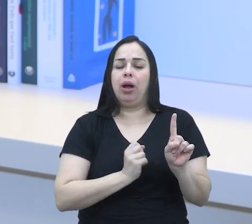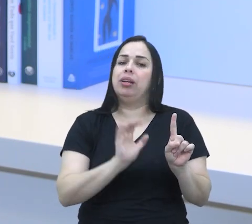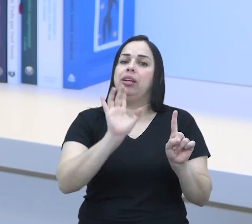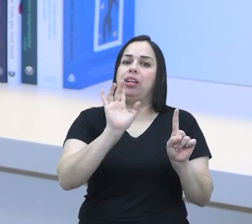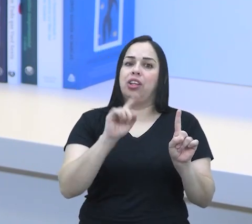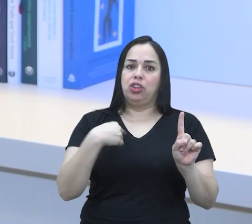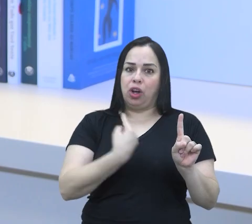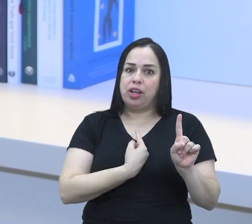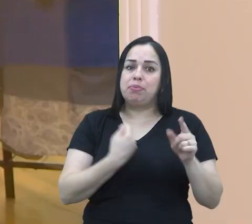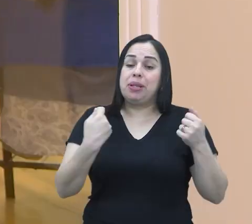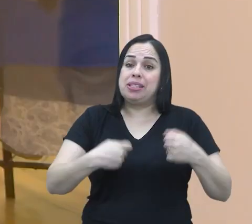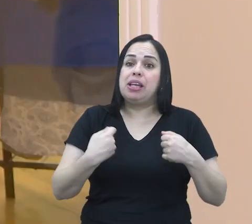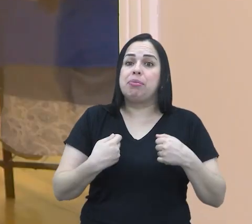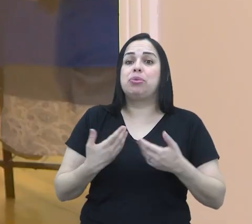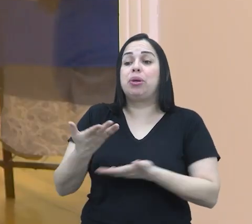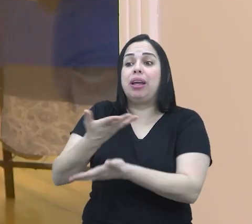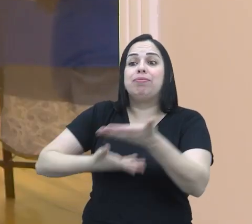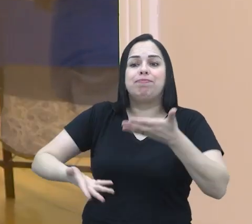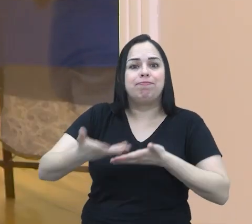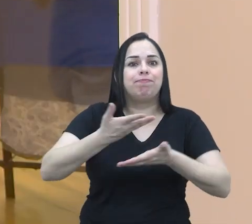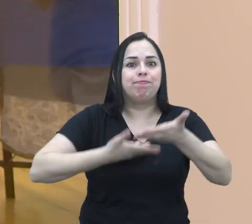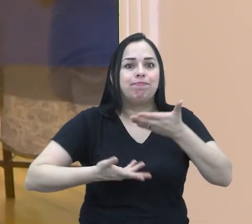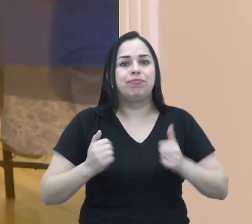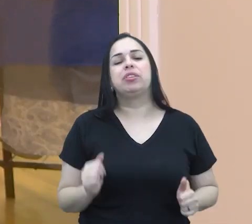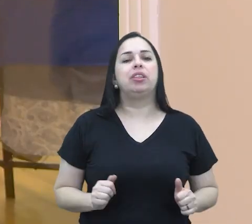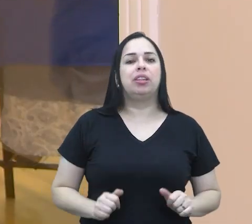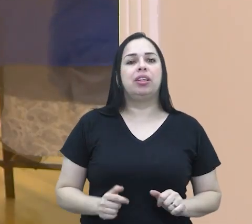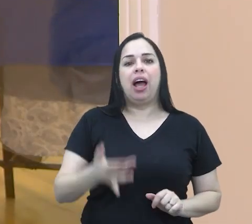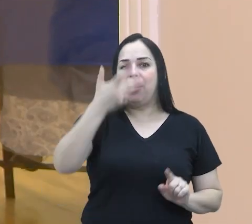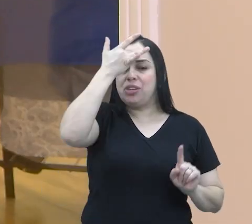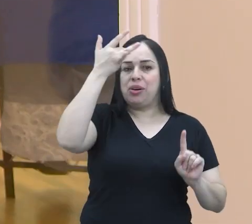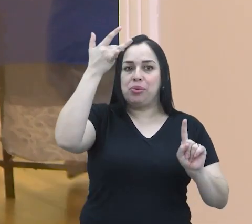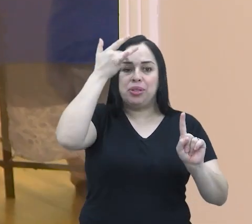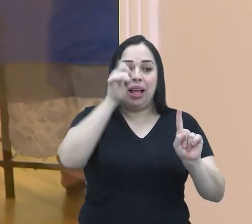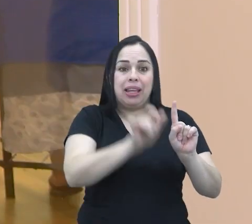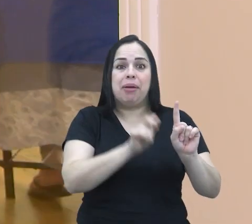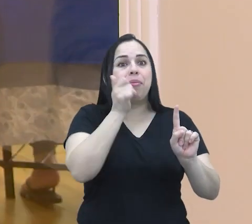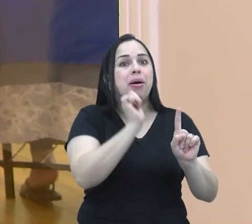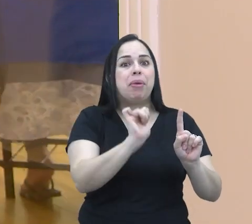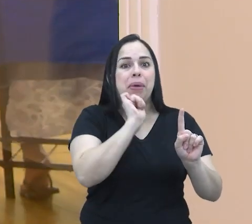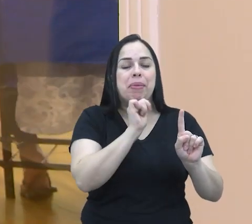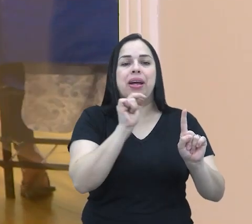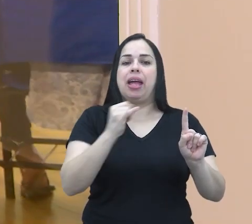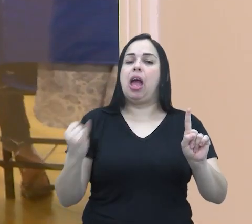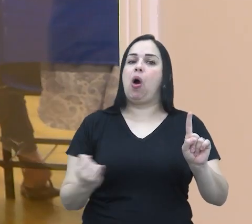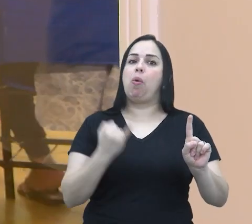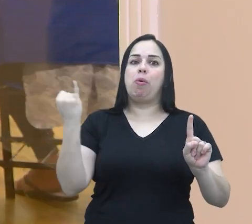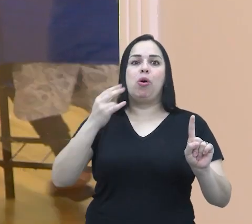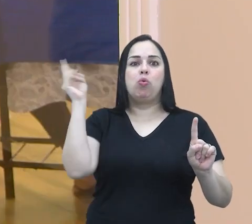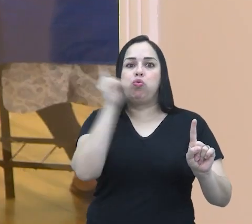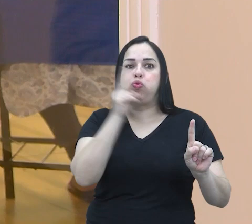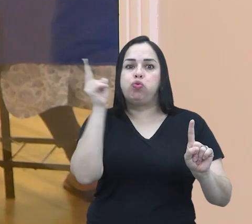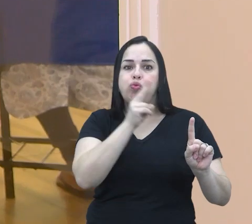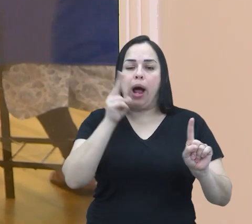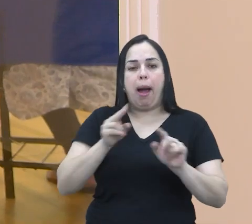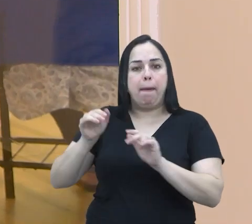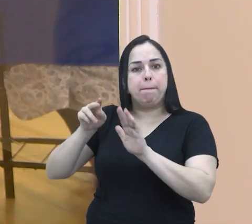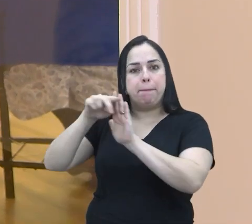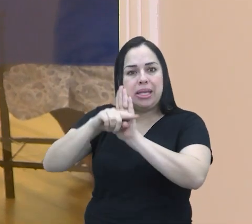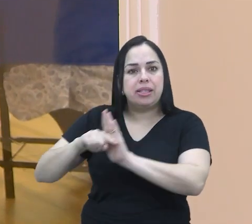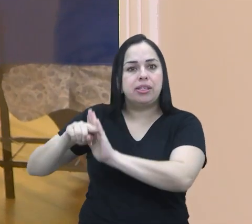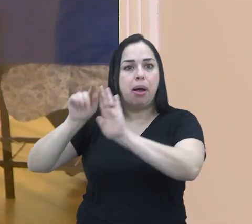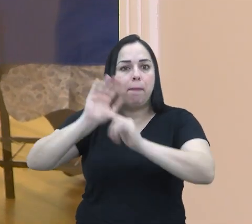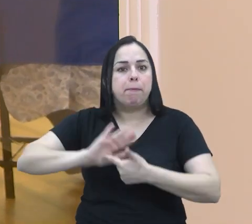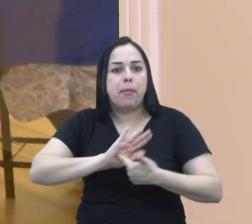seres biopsicossociais. A saúde mental materna é uma pauta urgente. Estudo da Fiocruz aponta que 26%